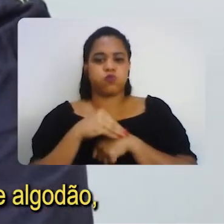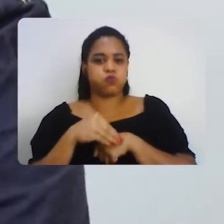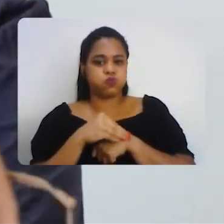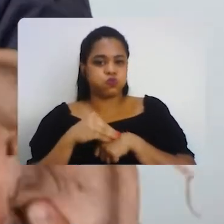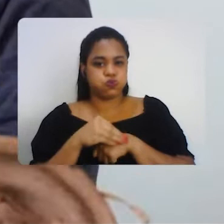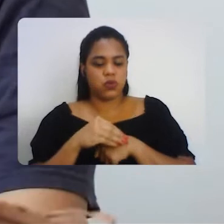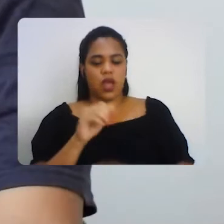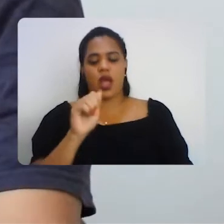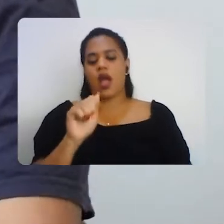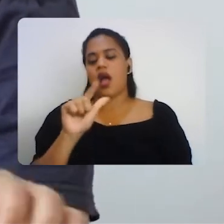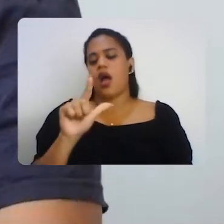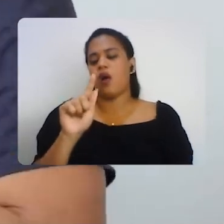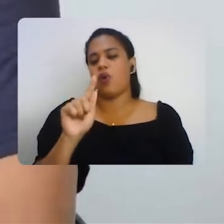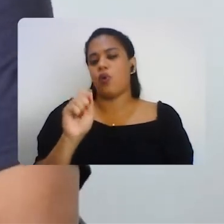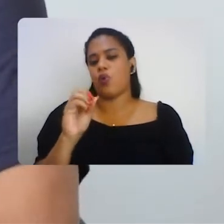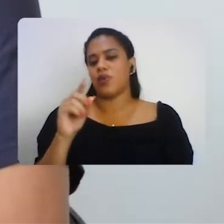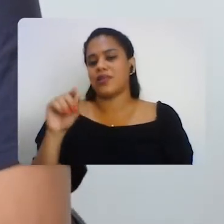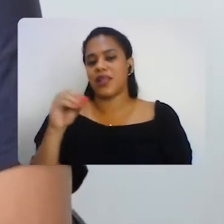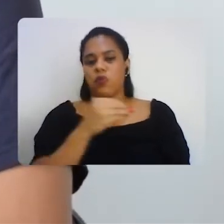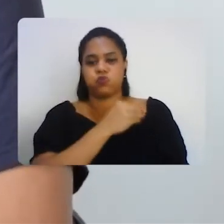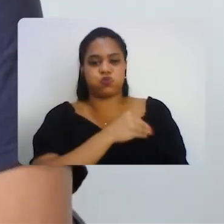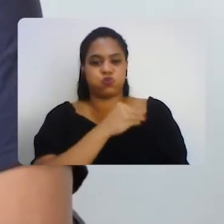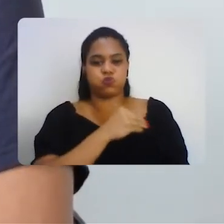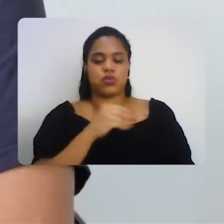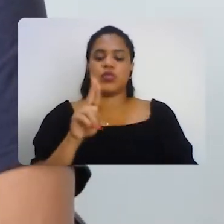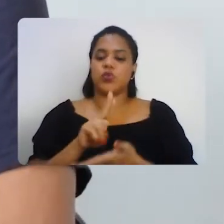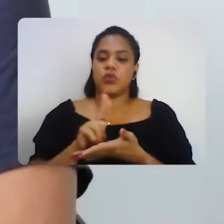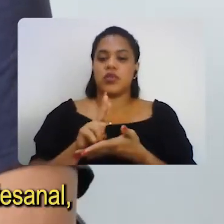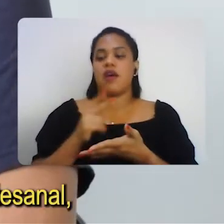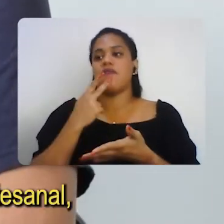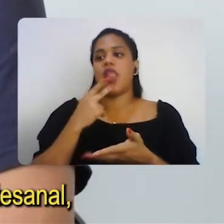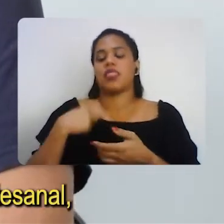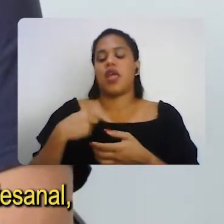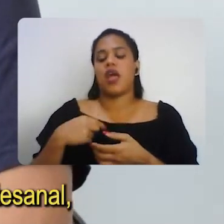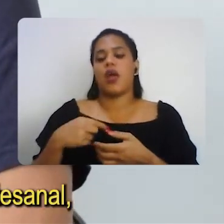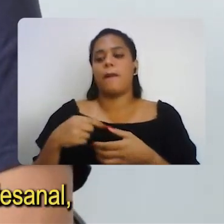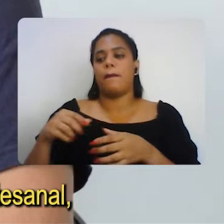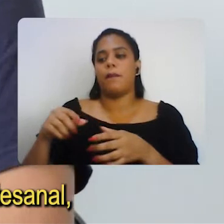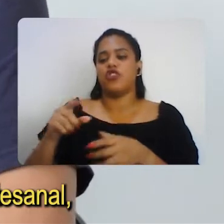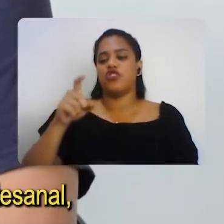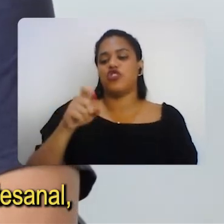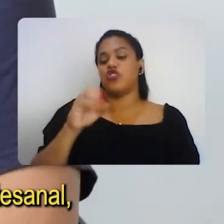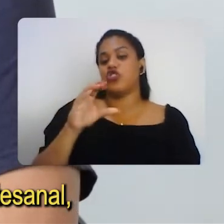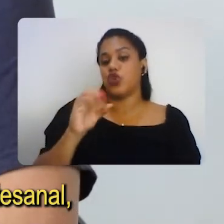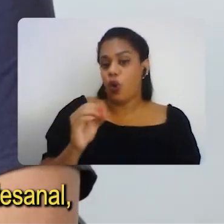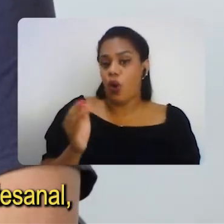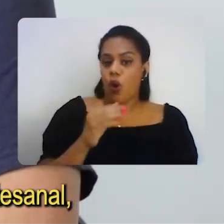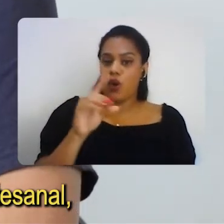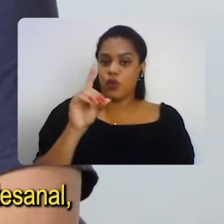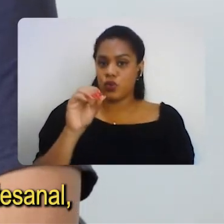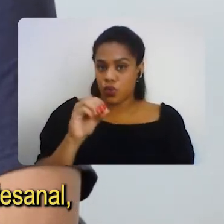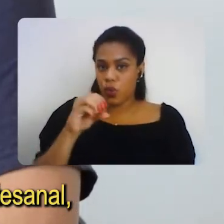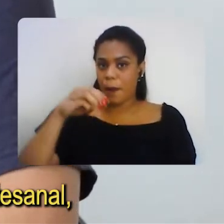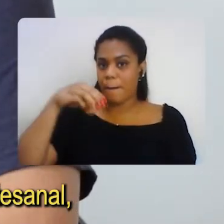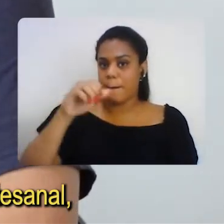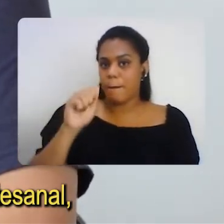algodão, que é algo também muito típico da indumentária sertaneja. E Chicó do Mamulengo foi o escolhido para